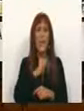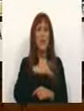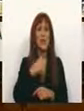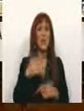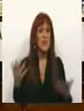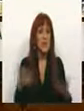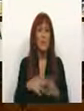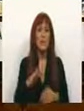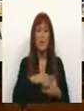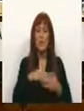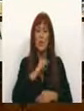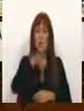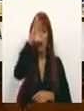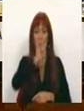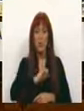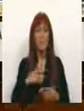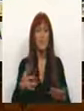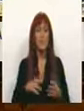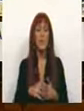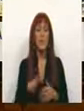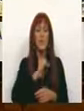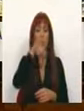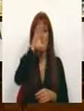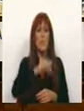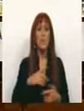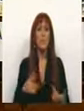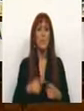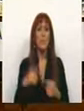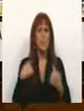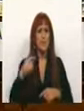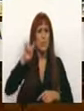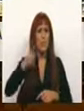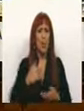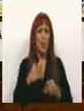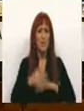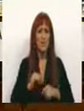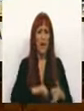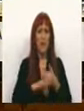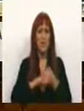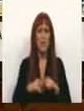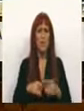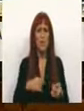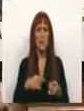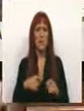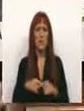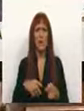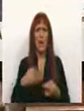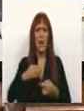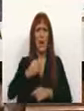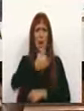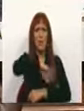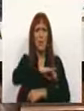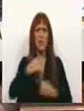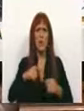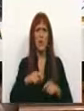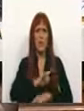Senhor Presidente, cumprimento o Senhor Ministro. Senhor Ministro, tivemos conhecimento, através da Associação de Viveiristas do Distrito de Coimbra, da